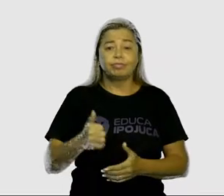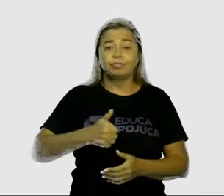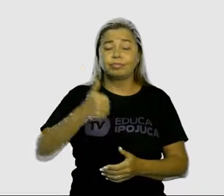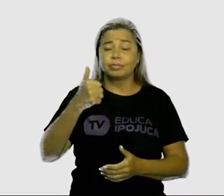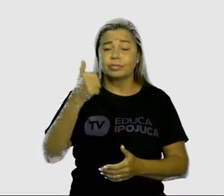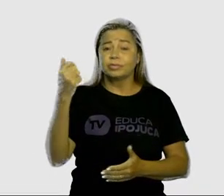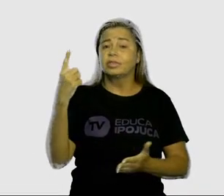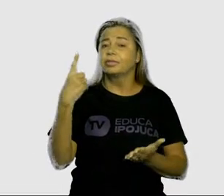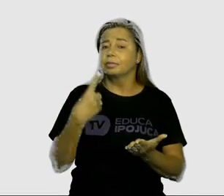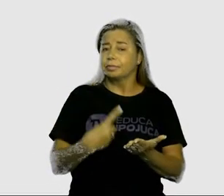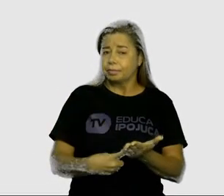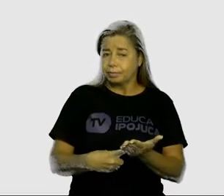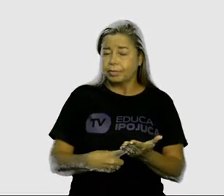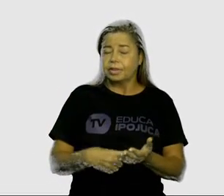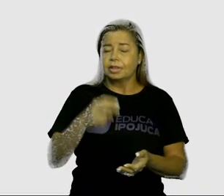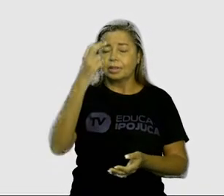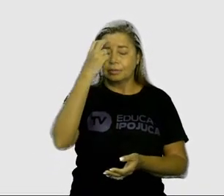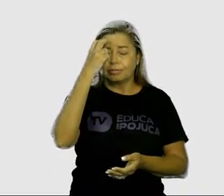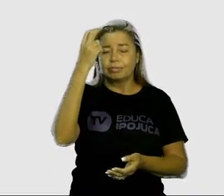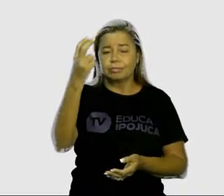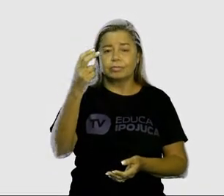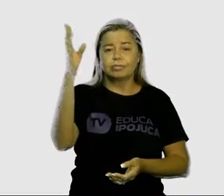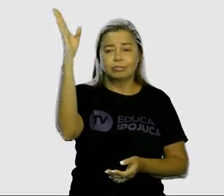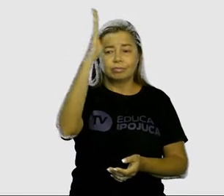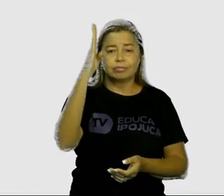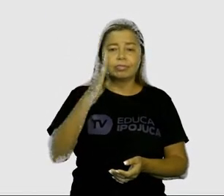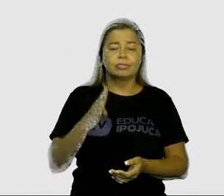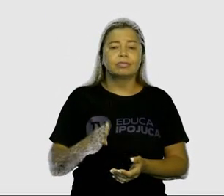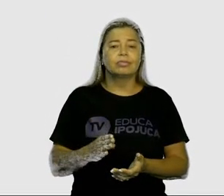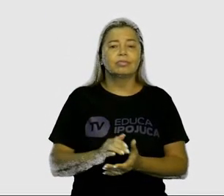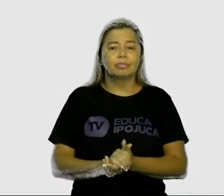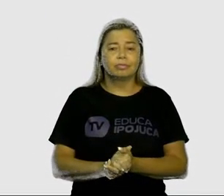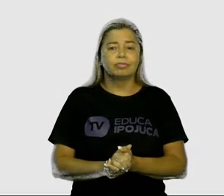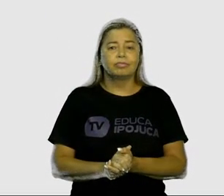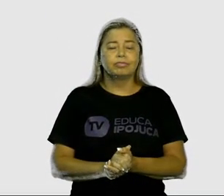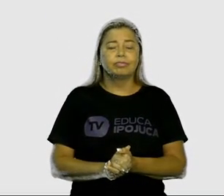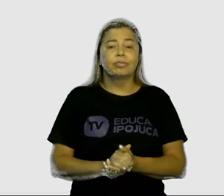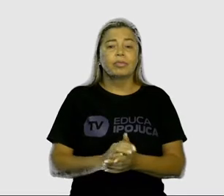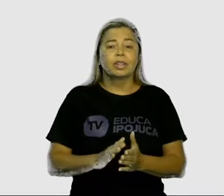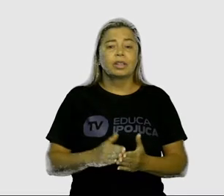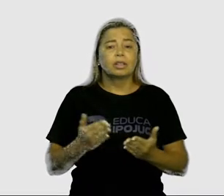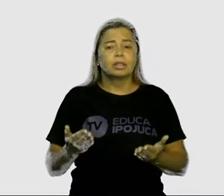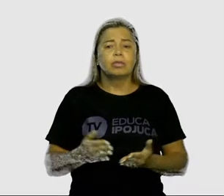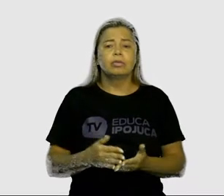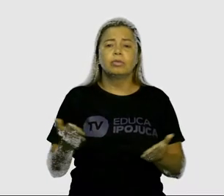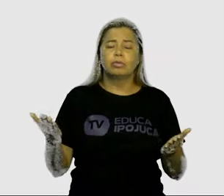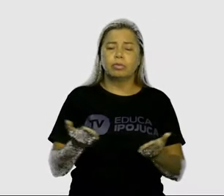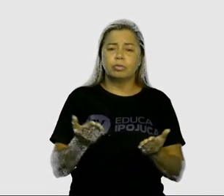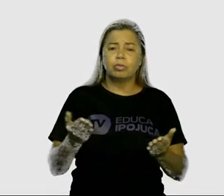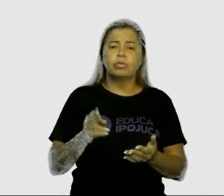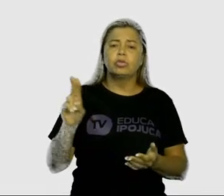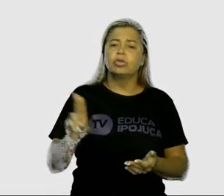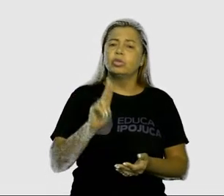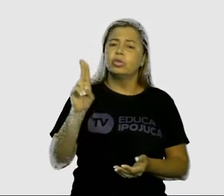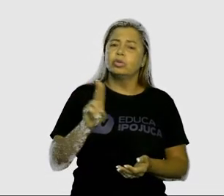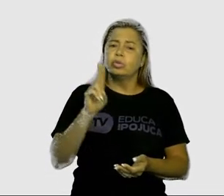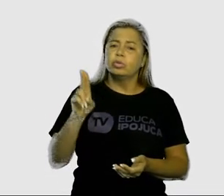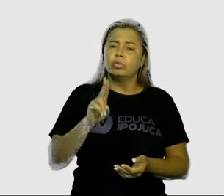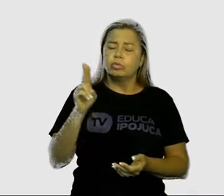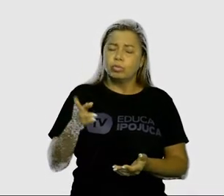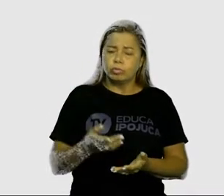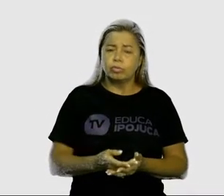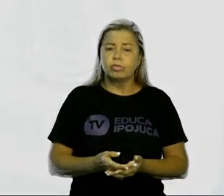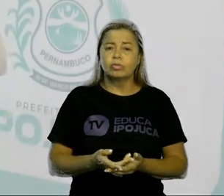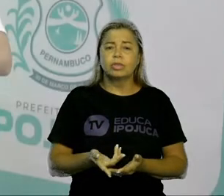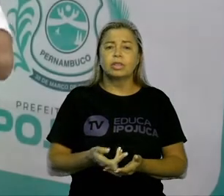traços culturais no nosso país. Traços culturais esses que a gente hoje utiliza, muitos colares, como eu já